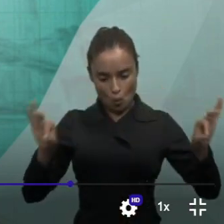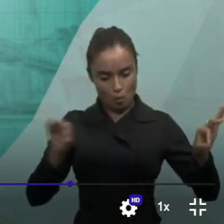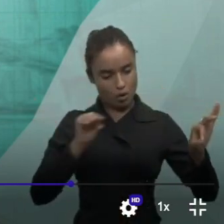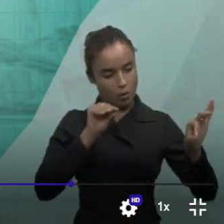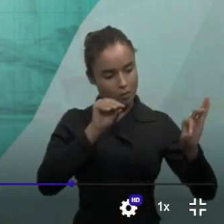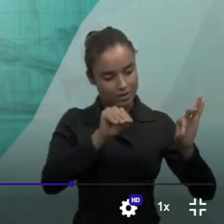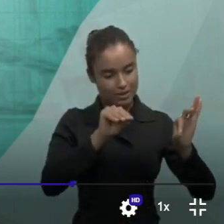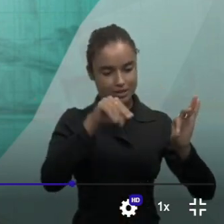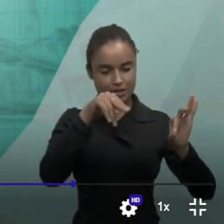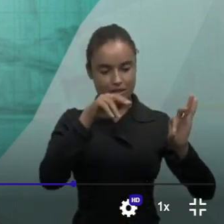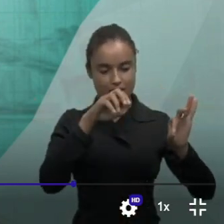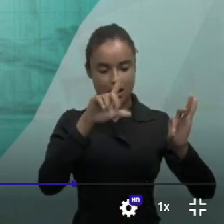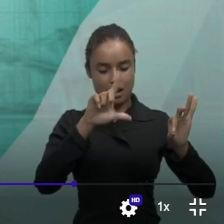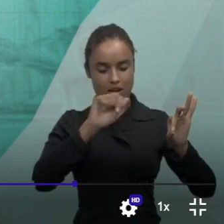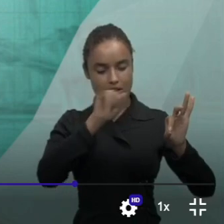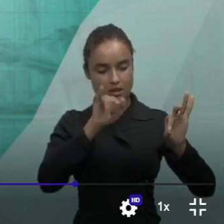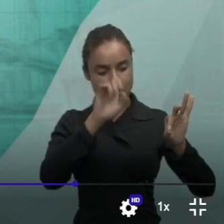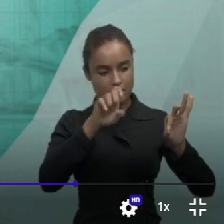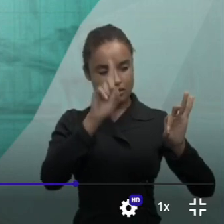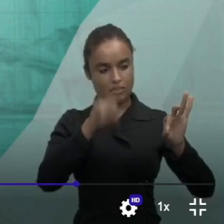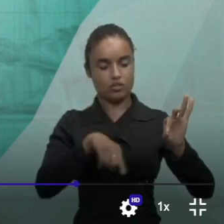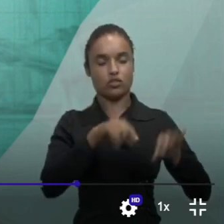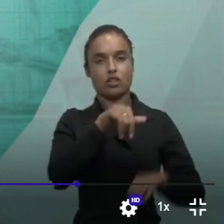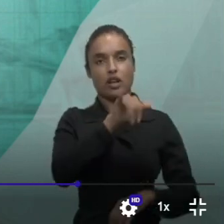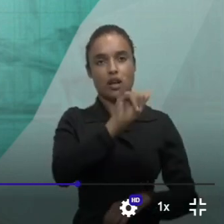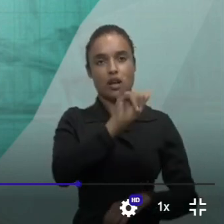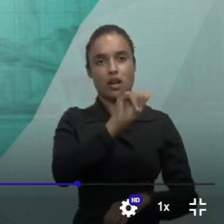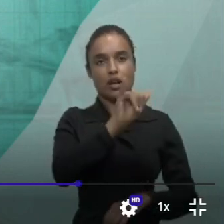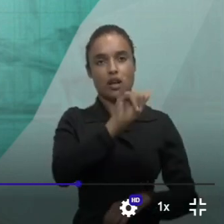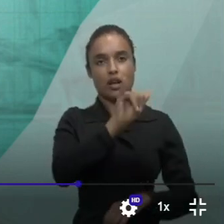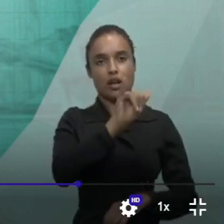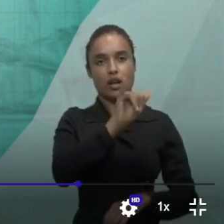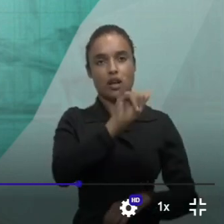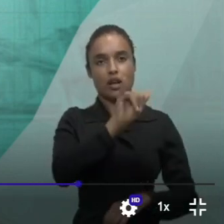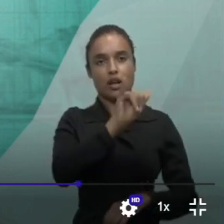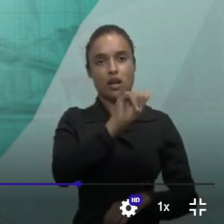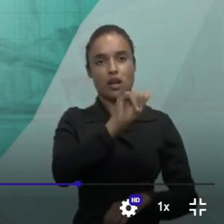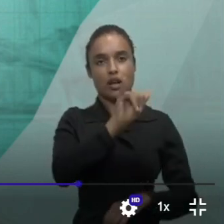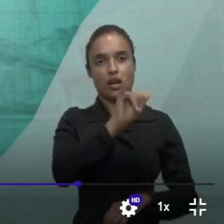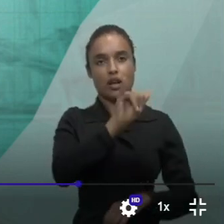temos y igual a 0,8 vezes o x,